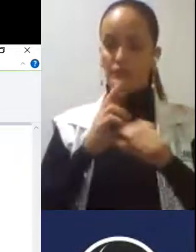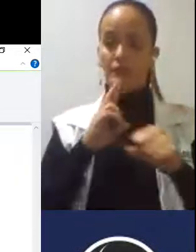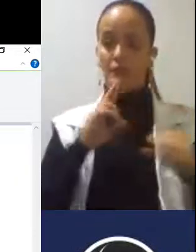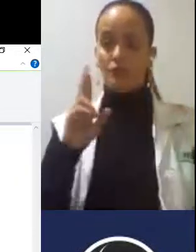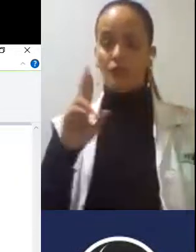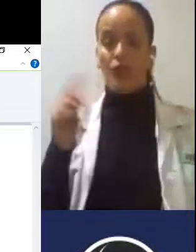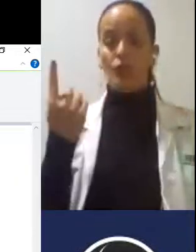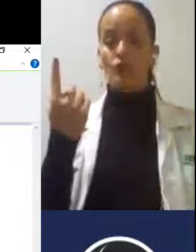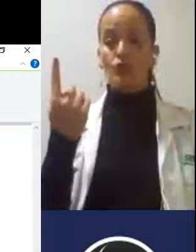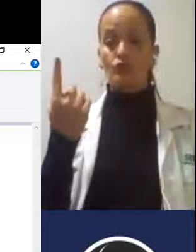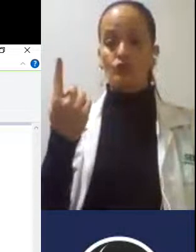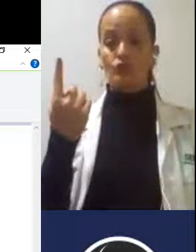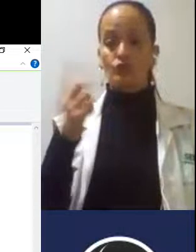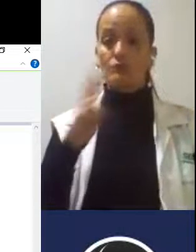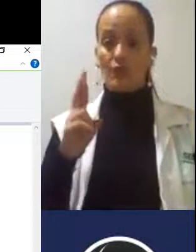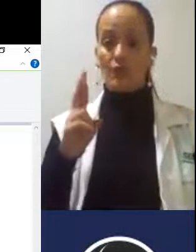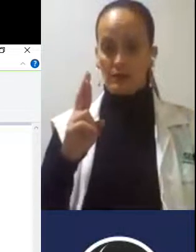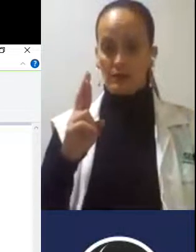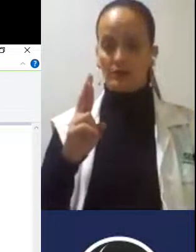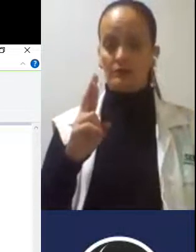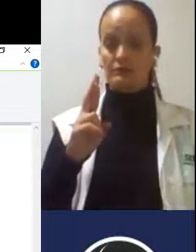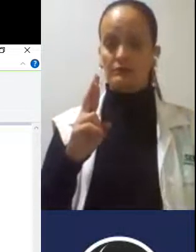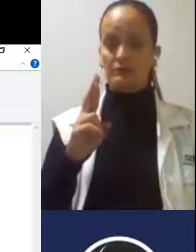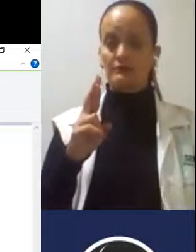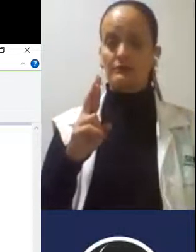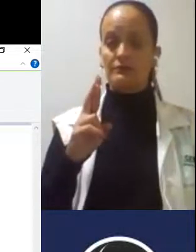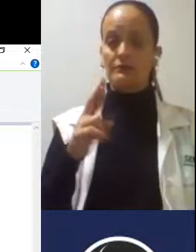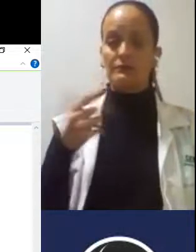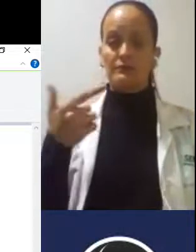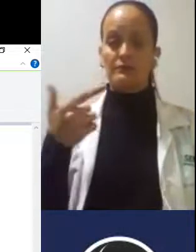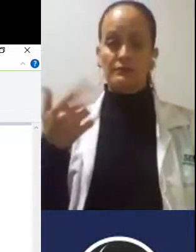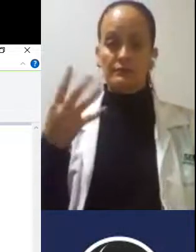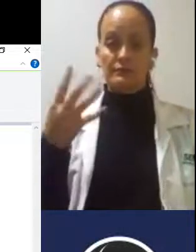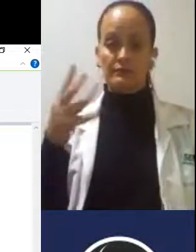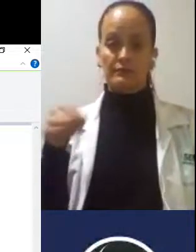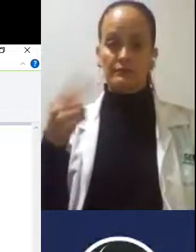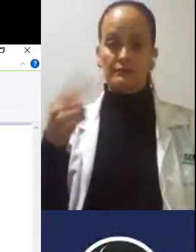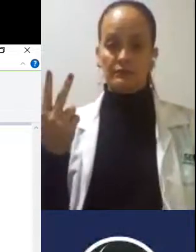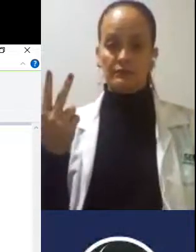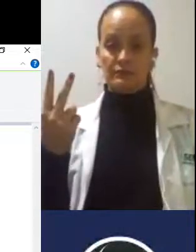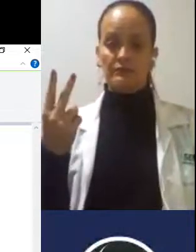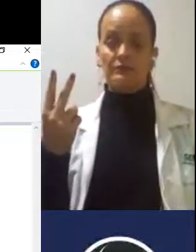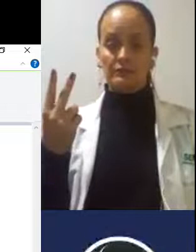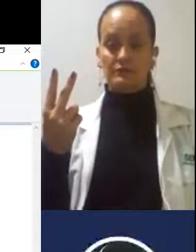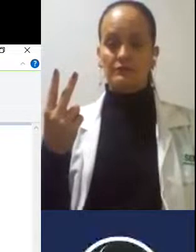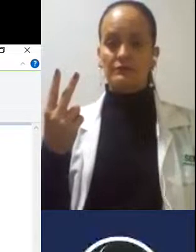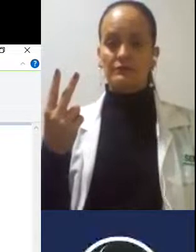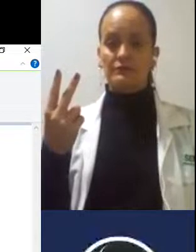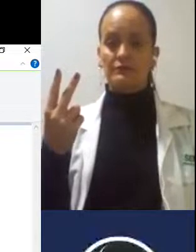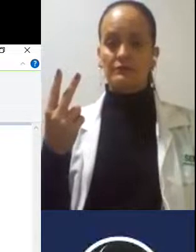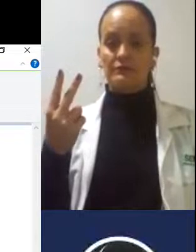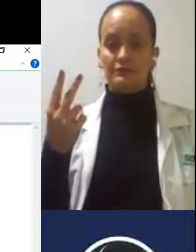quanto? Resistência equivalente, que é 24,2 ohms.